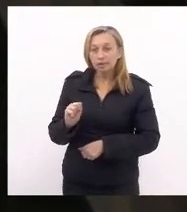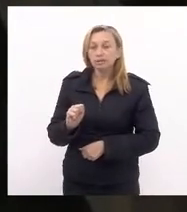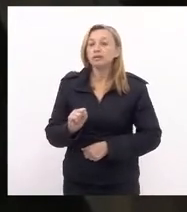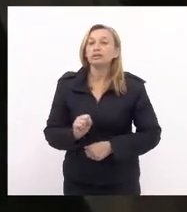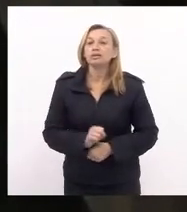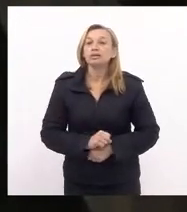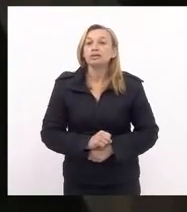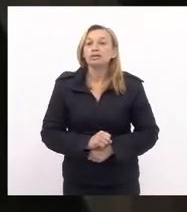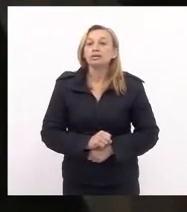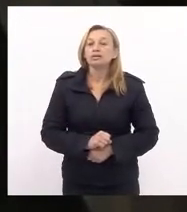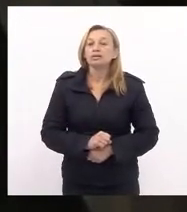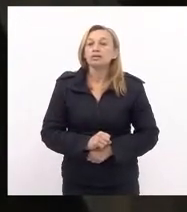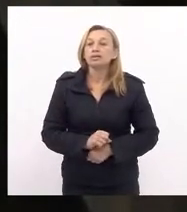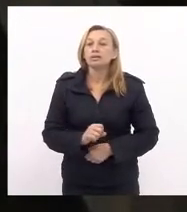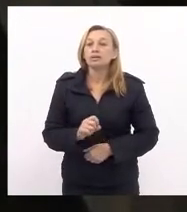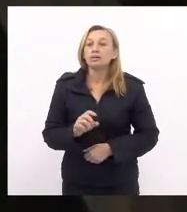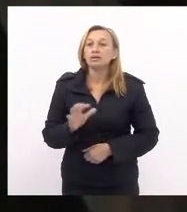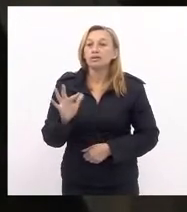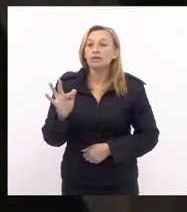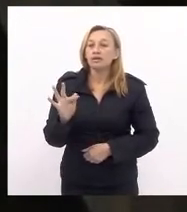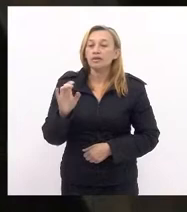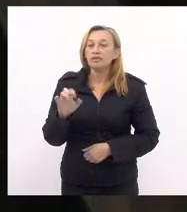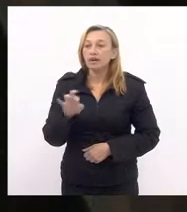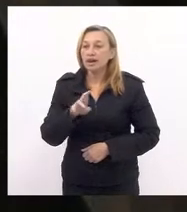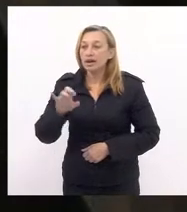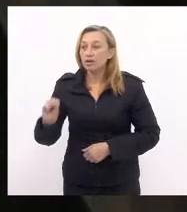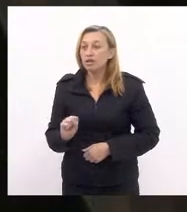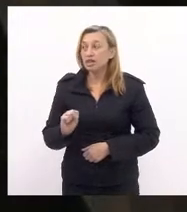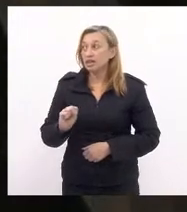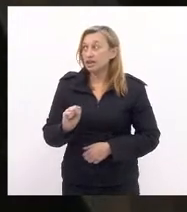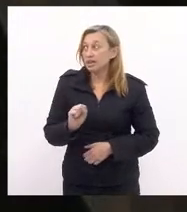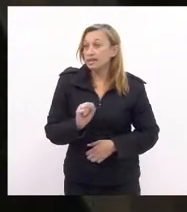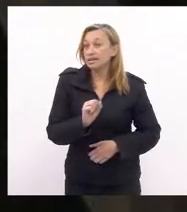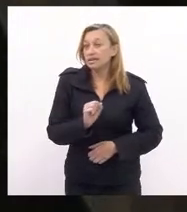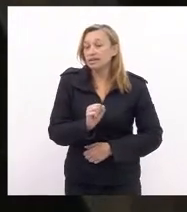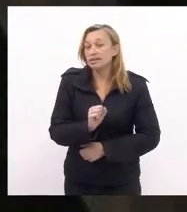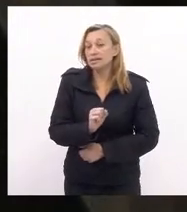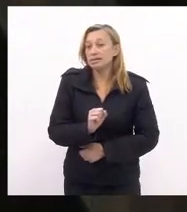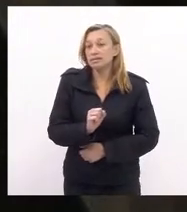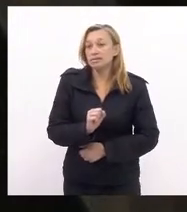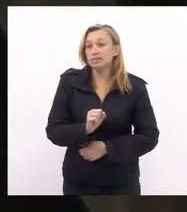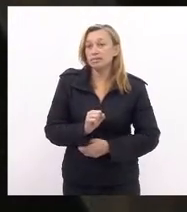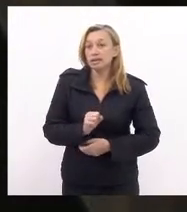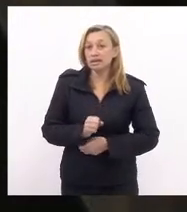e já há uns 4 anos, hoje aconteceu.